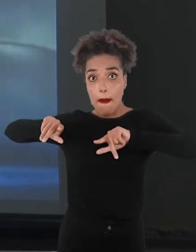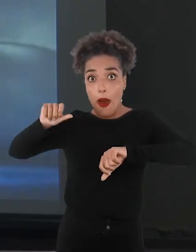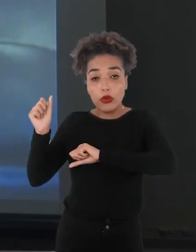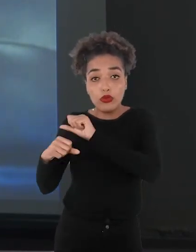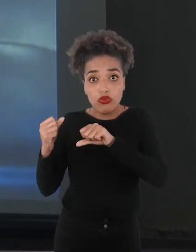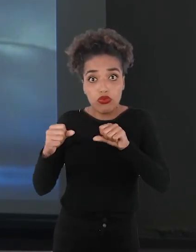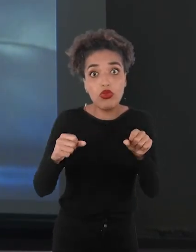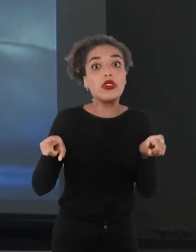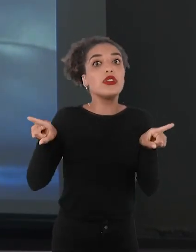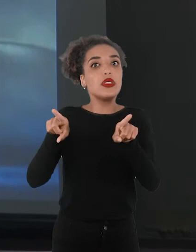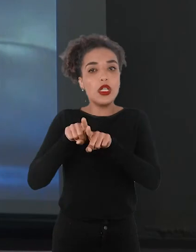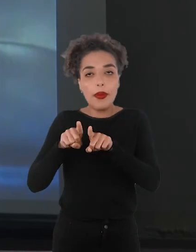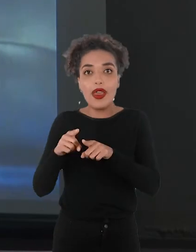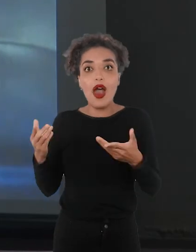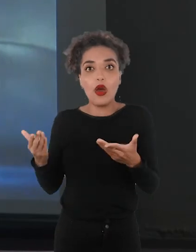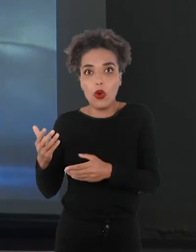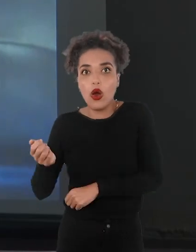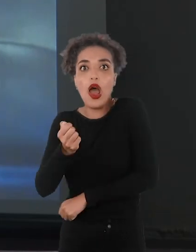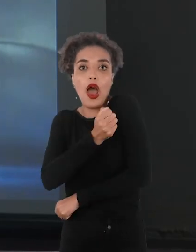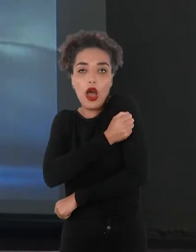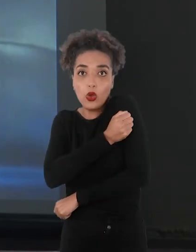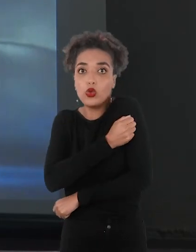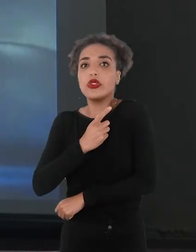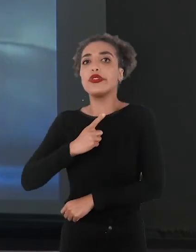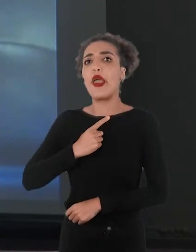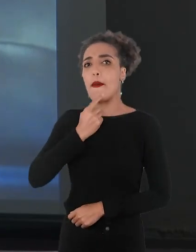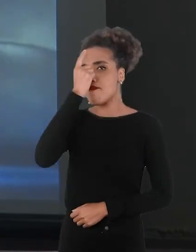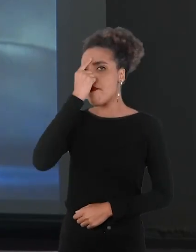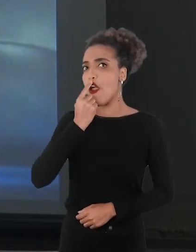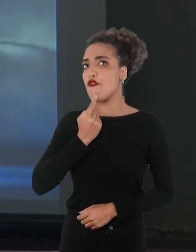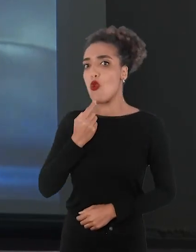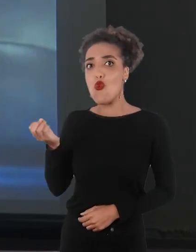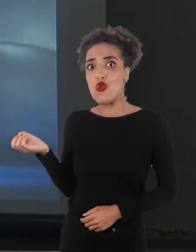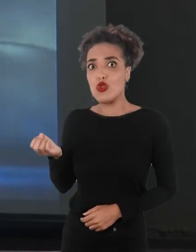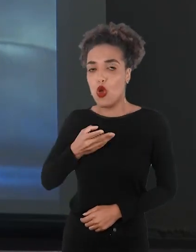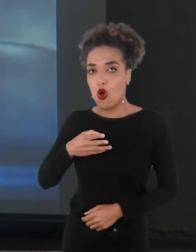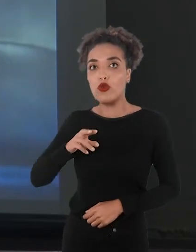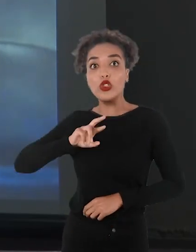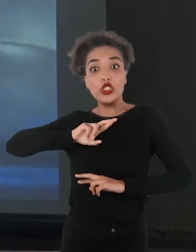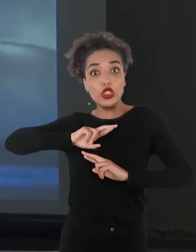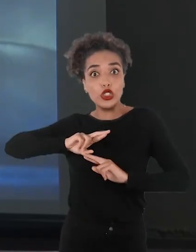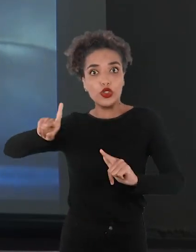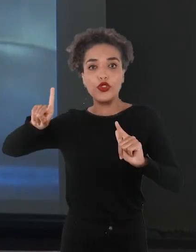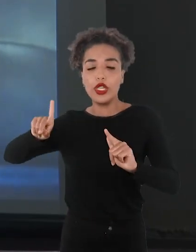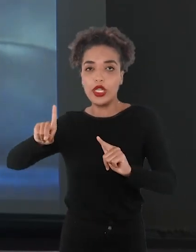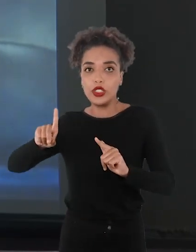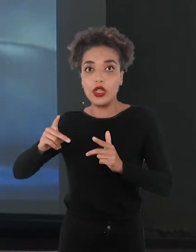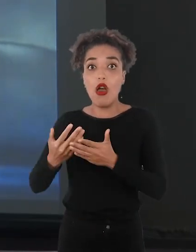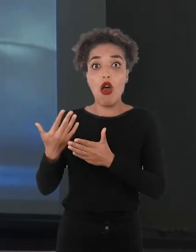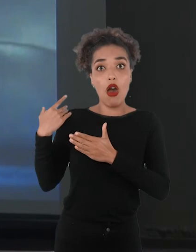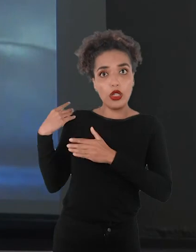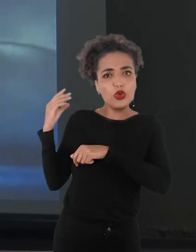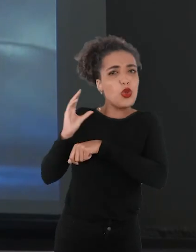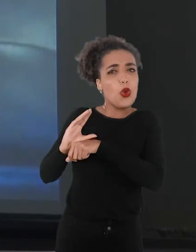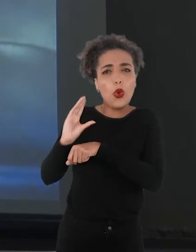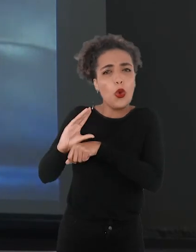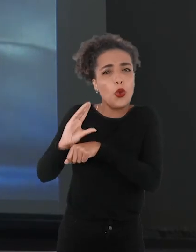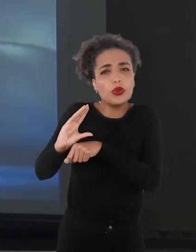a presença de estudantes de novos perfis em cursos que, historicamente,